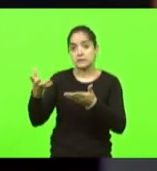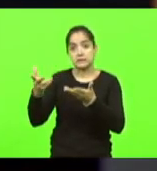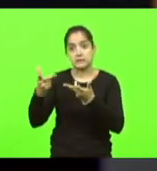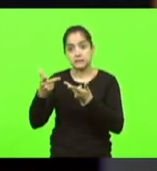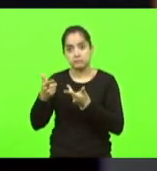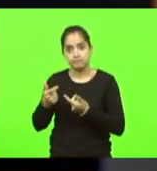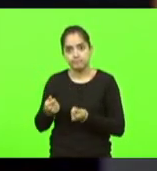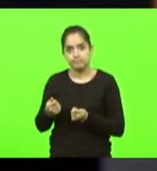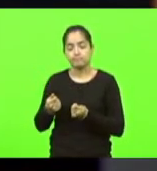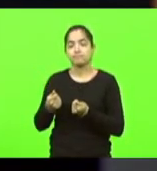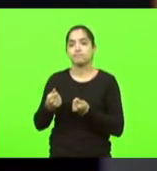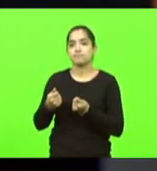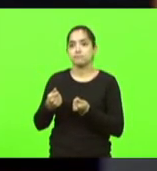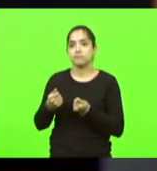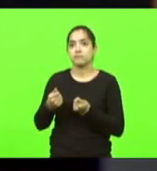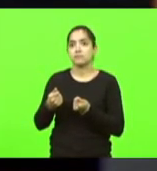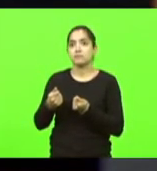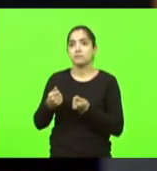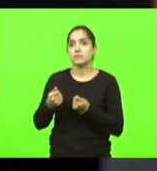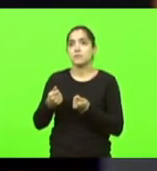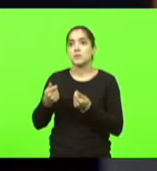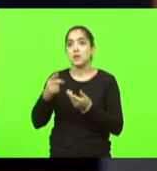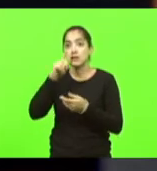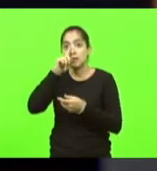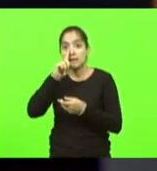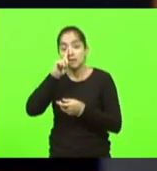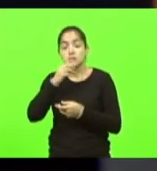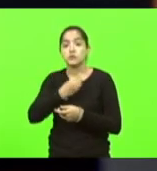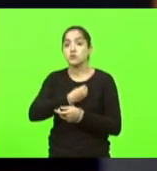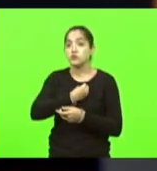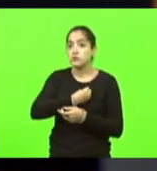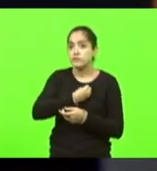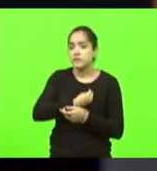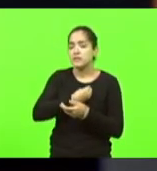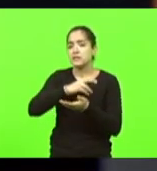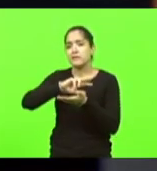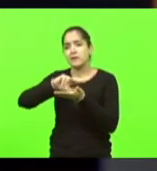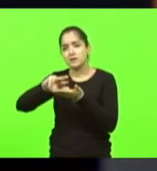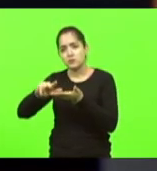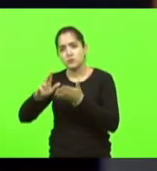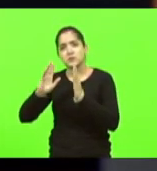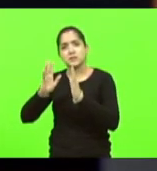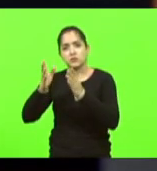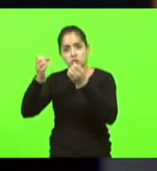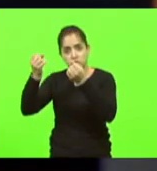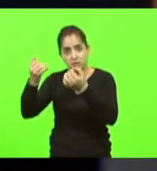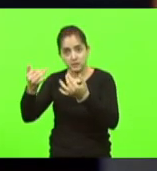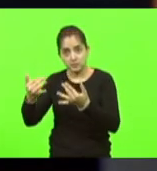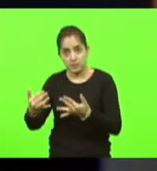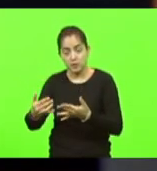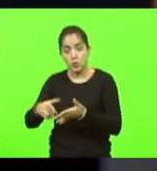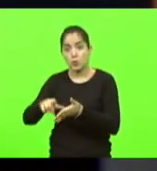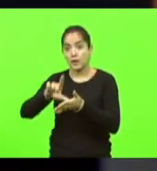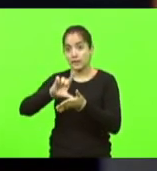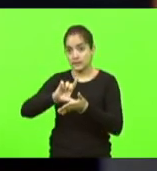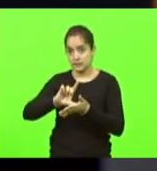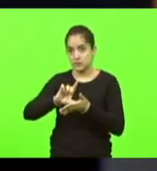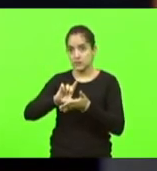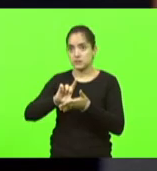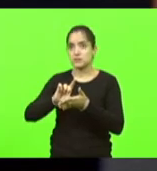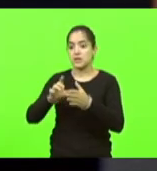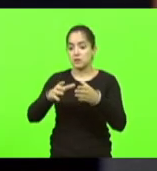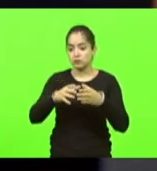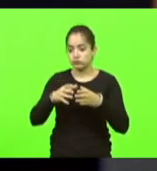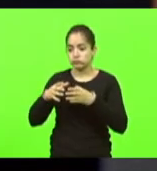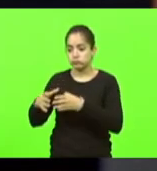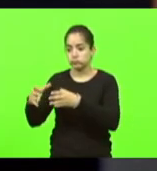e tem risco de vida tem tudo aquilo que a gente já falou anteriormente e assim as categorias